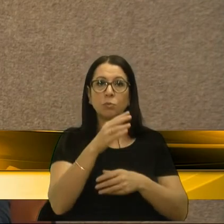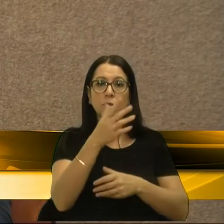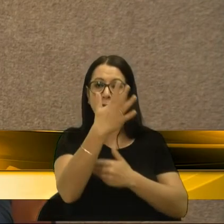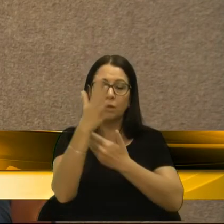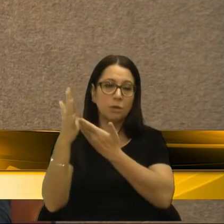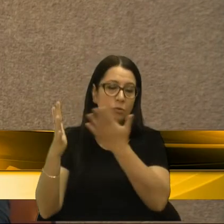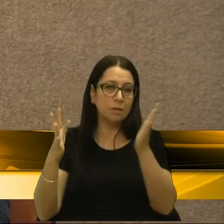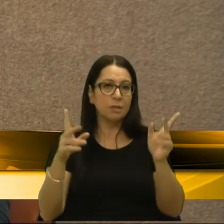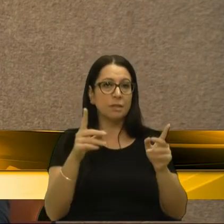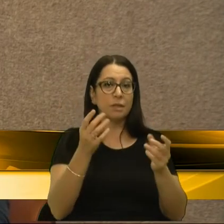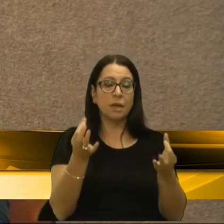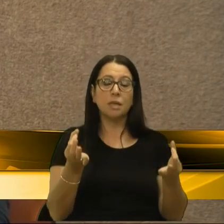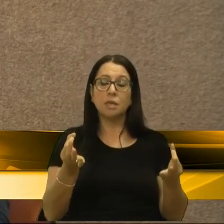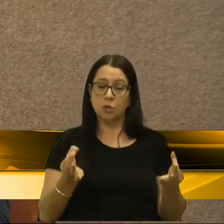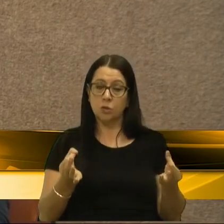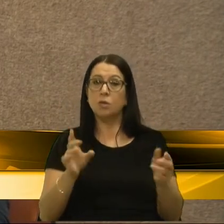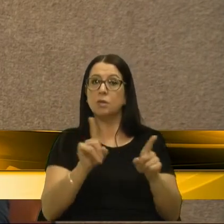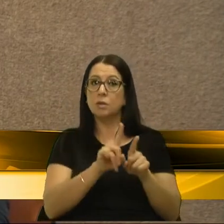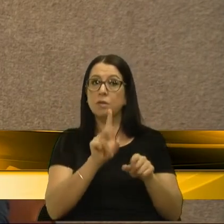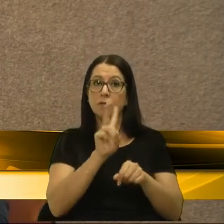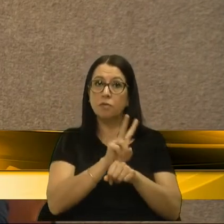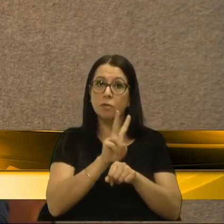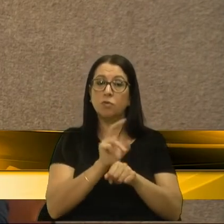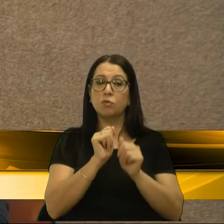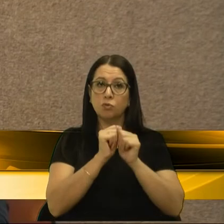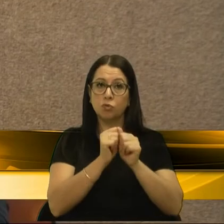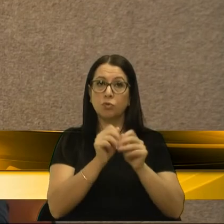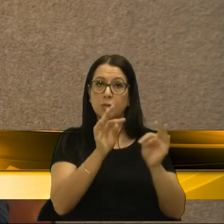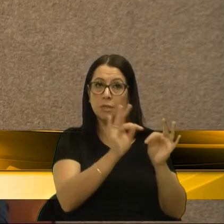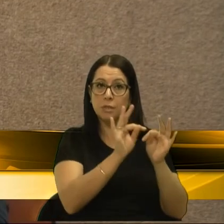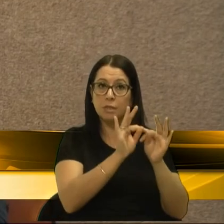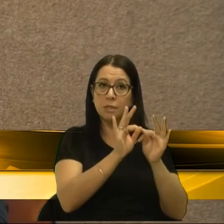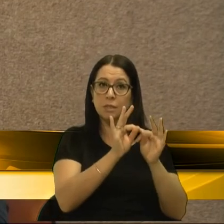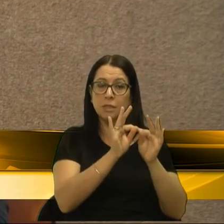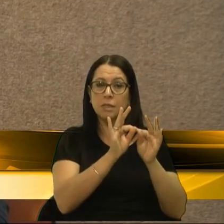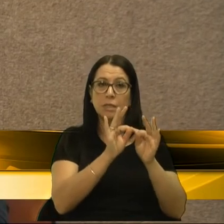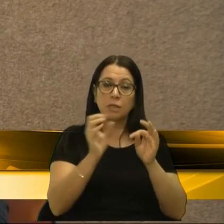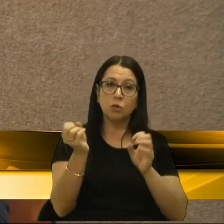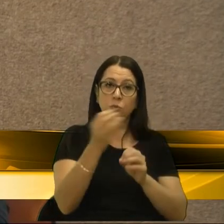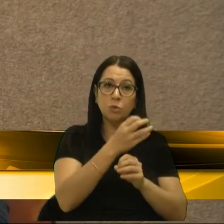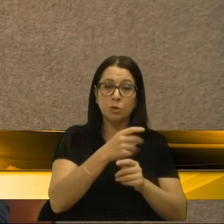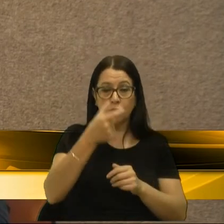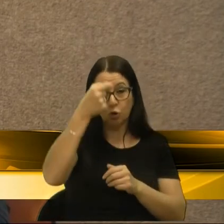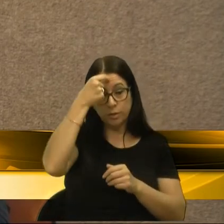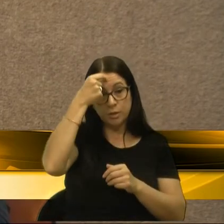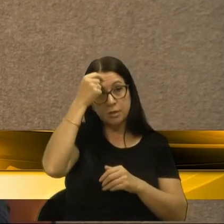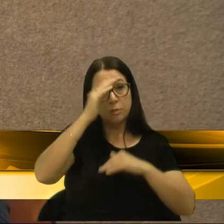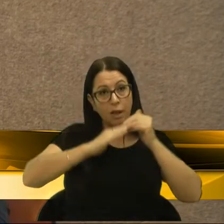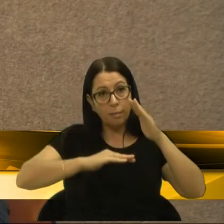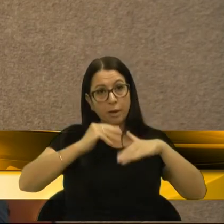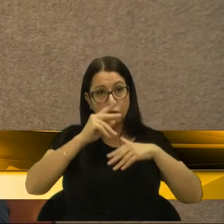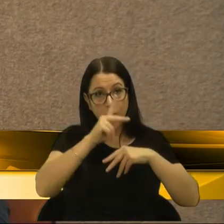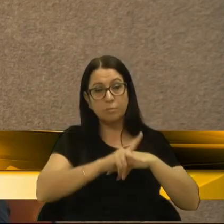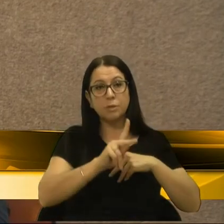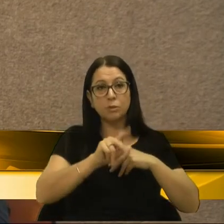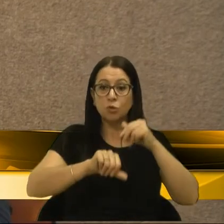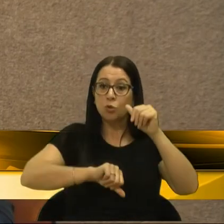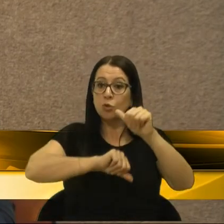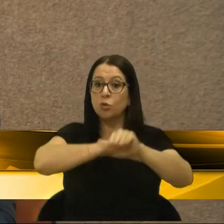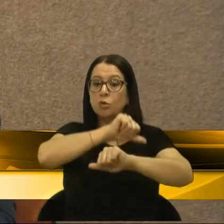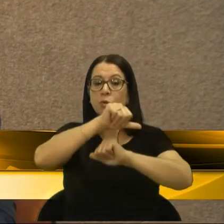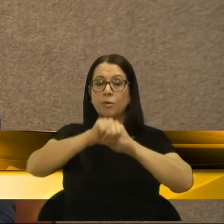natureza. A Ioga prega, através de suas técnicas, o renascimento e renovação da consciência, pois o praticante passa por grandes